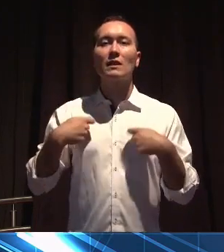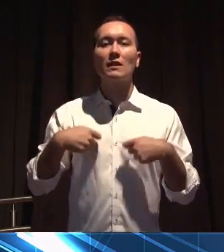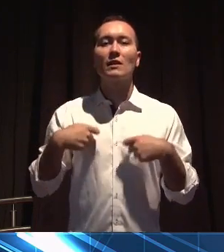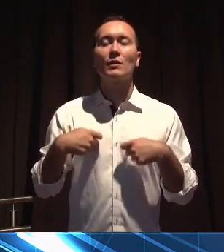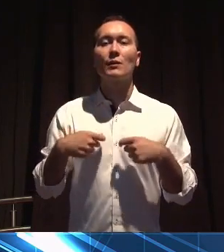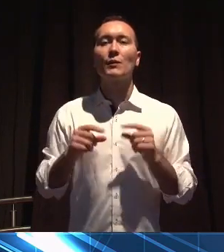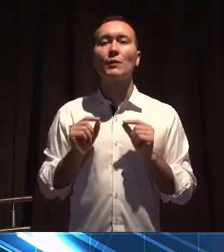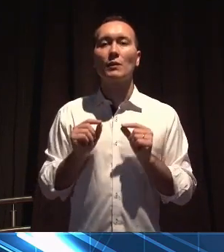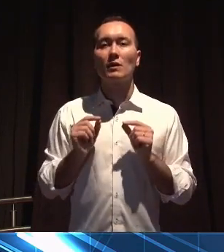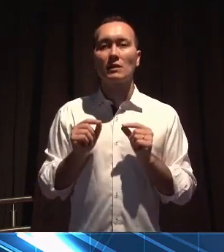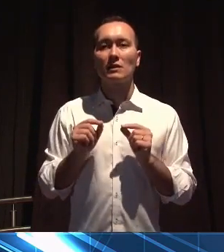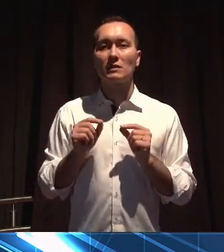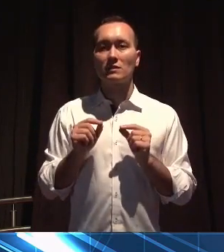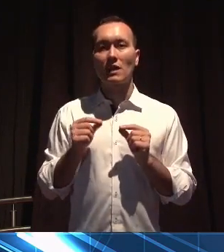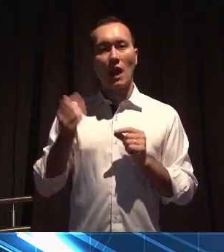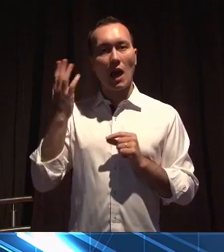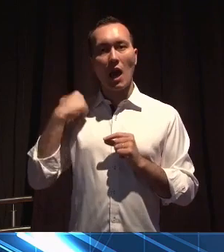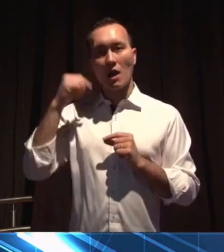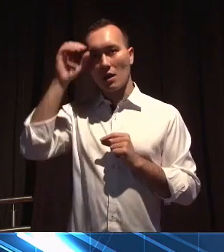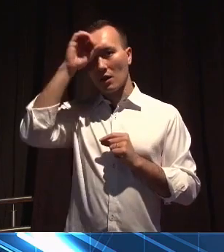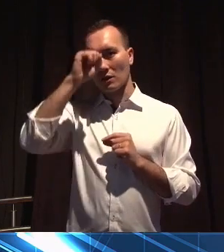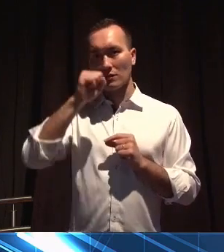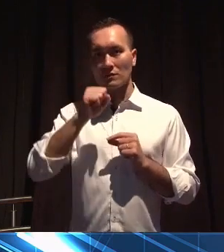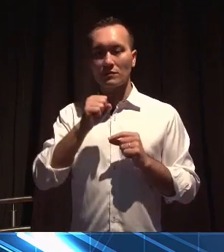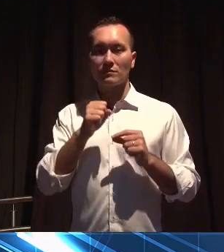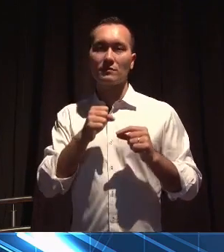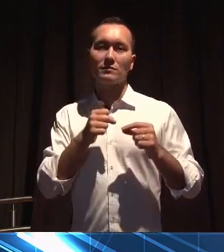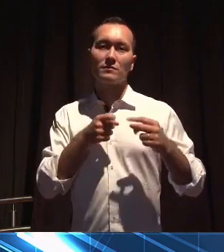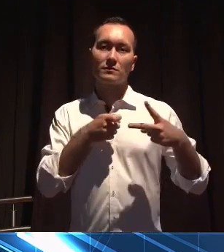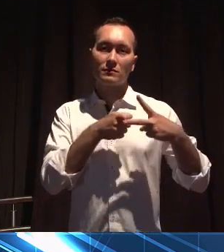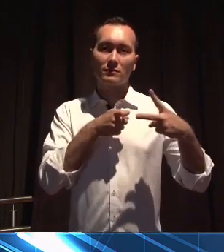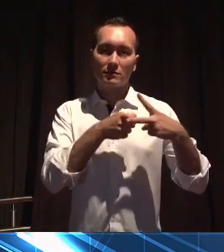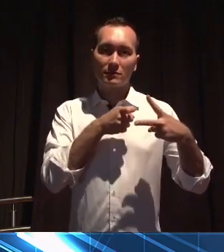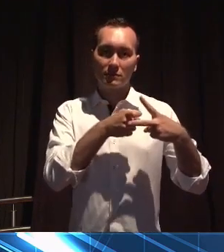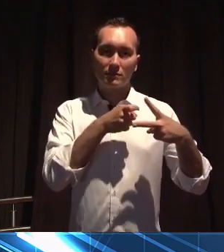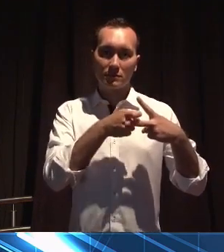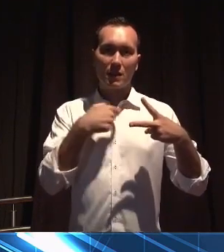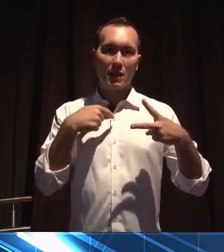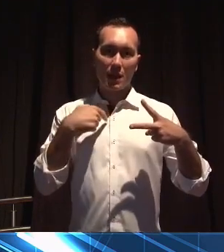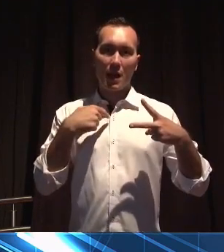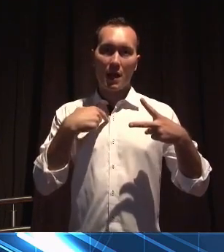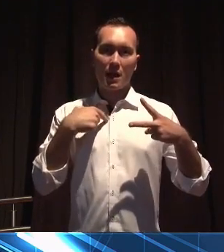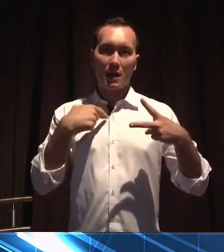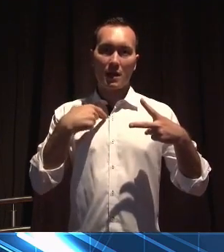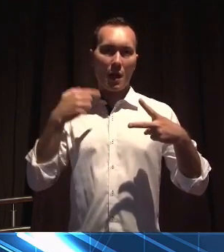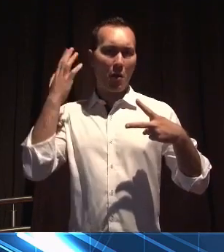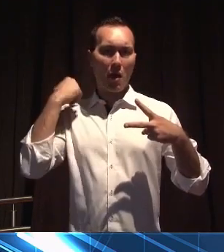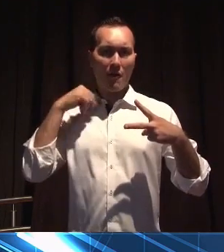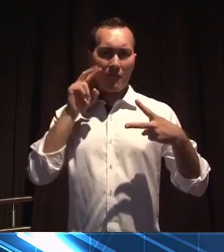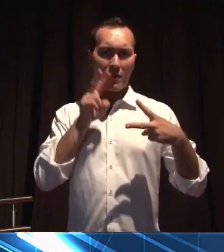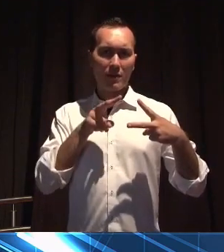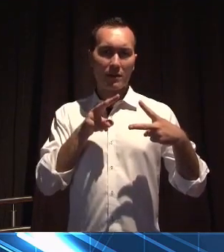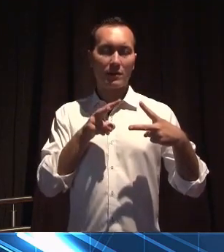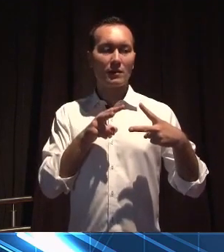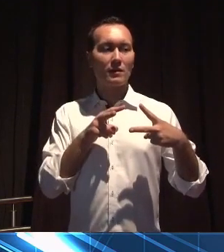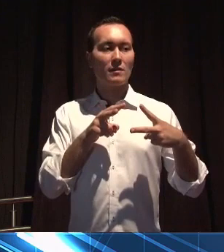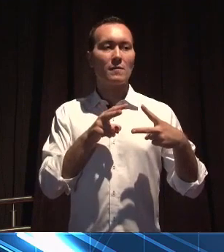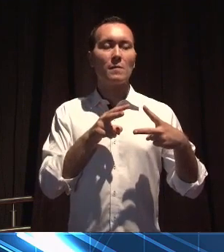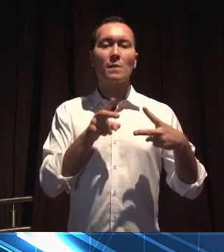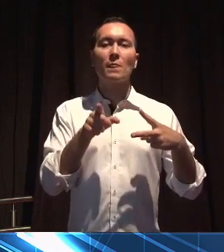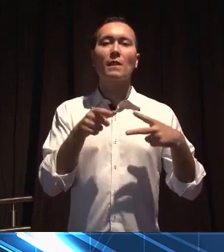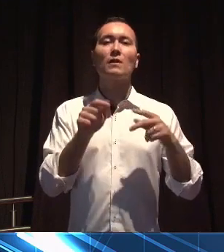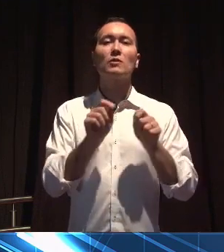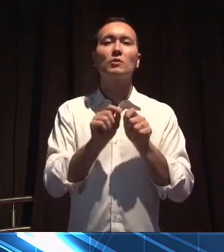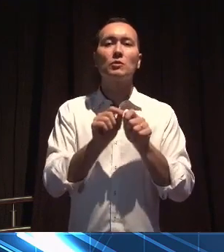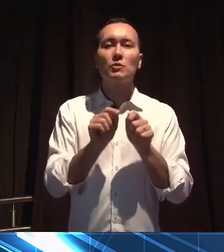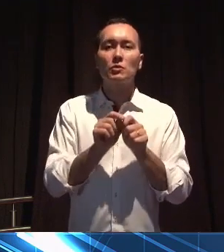a herança no effect Java o cara fala prefiro a composição herança no mesmo efectjava o cara fala assim faça